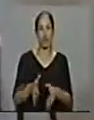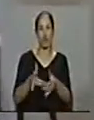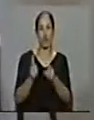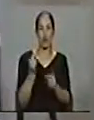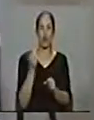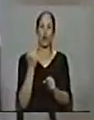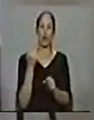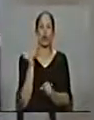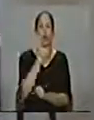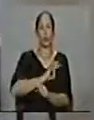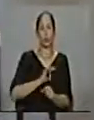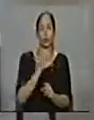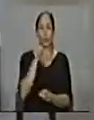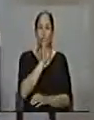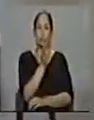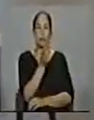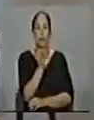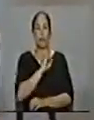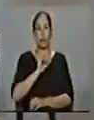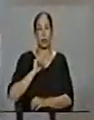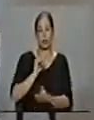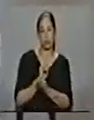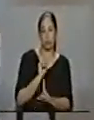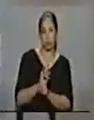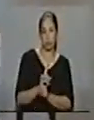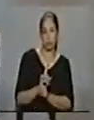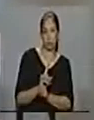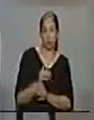trabalhar para o mesmo patrão, lado a lado com outro colega, e ter regras de